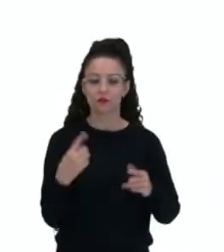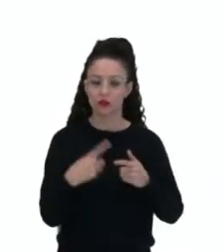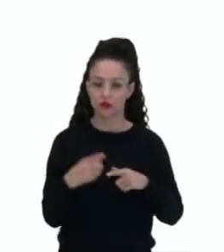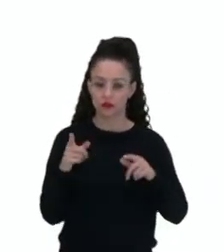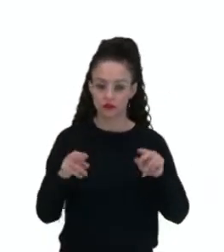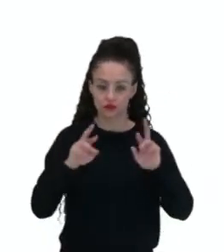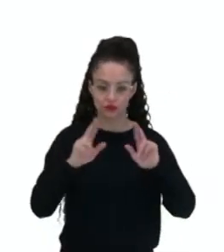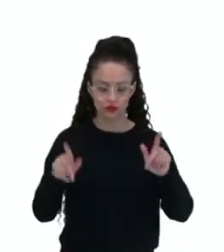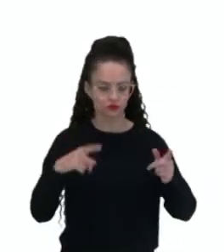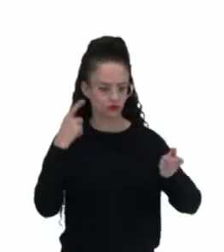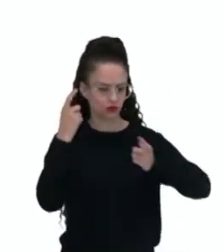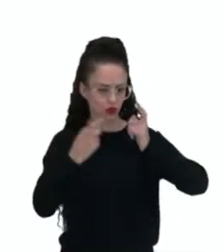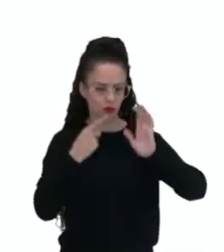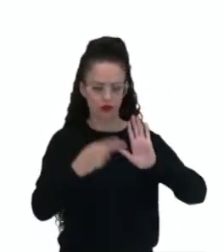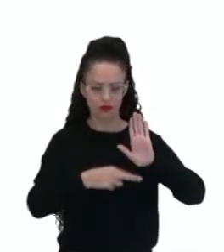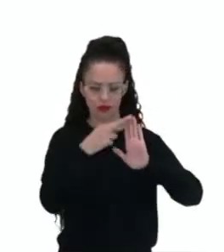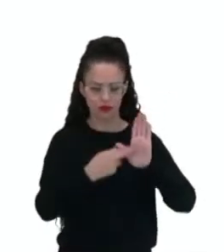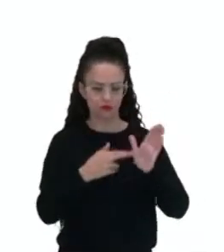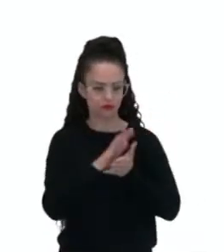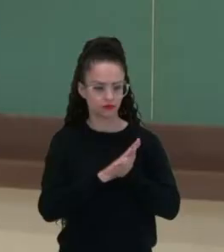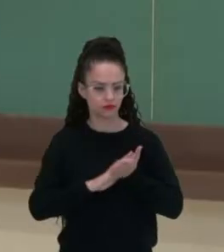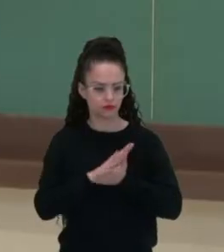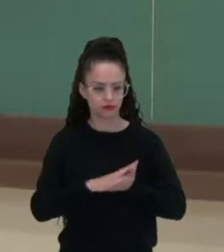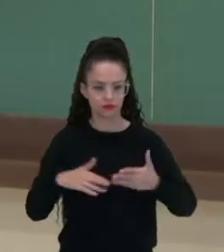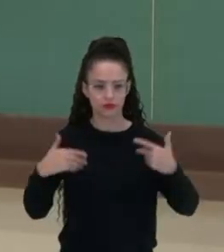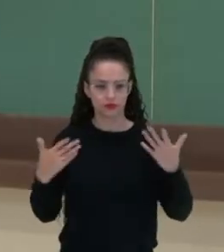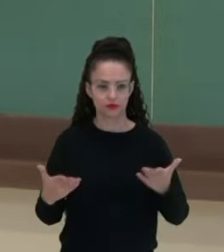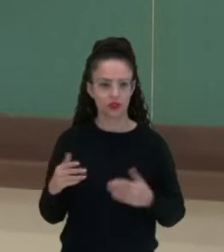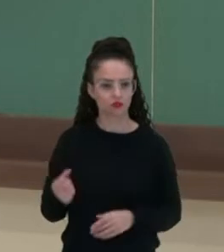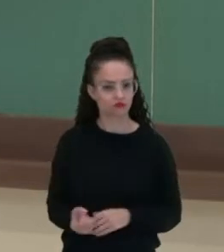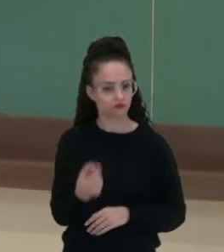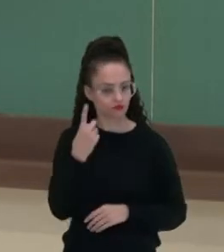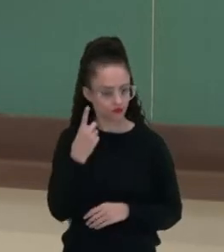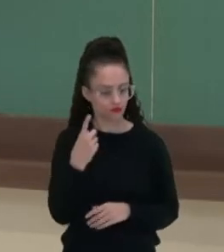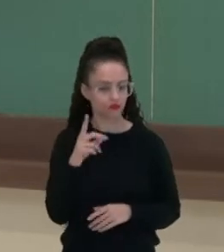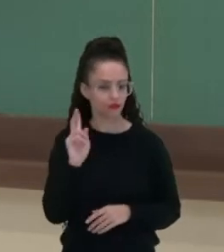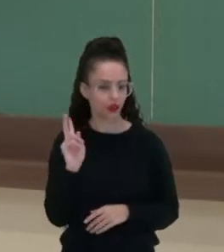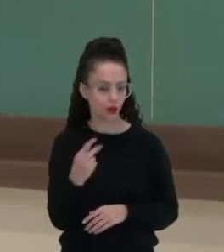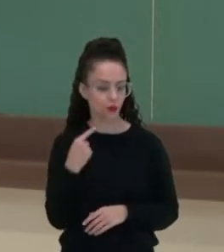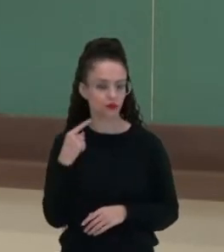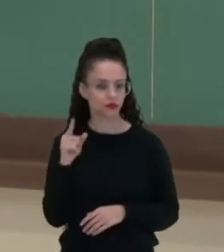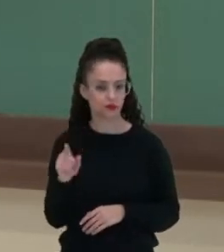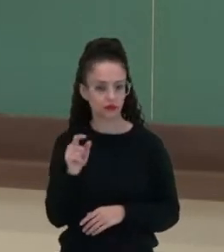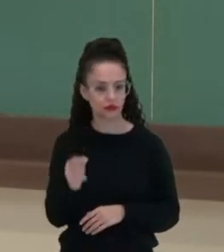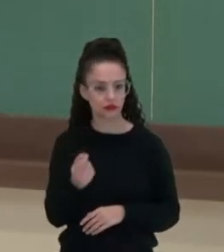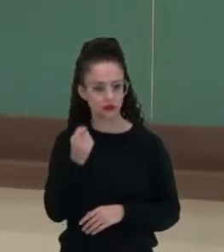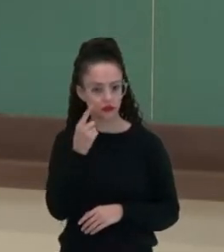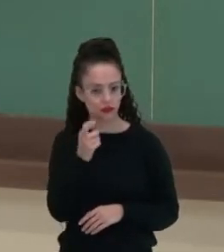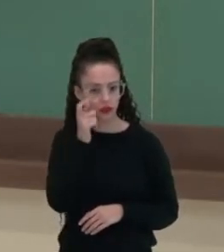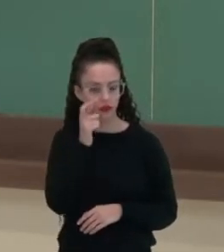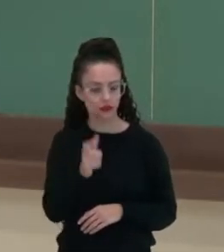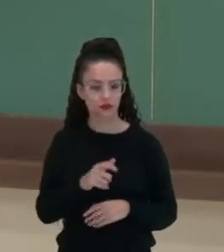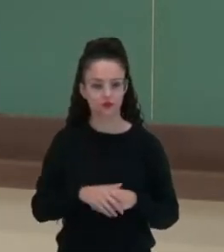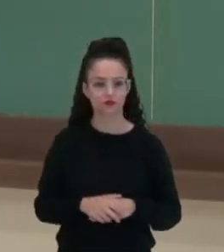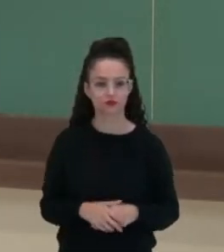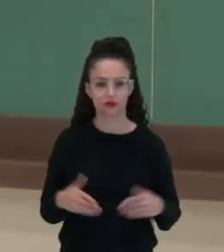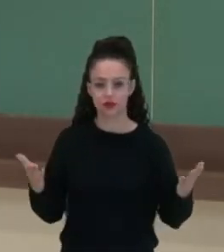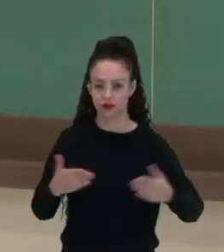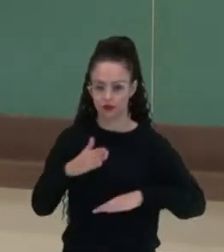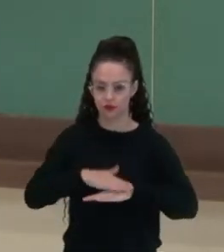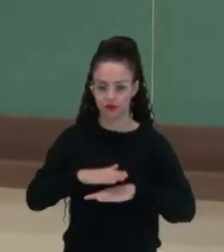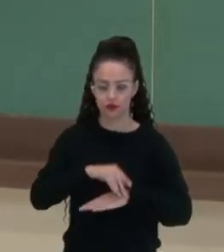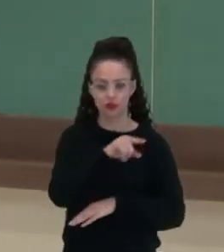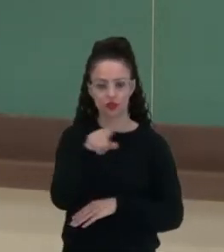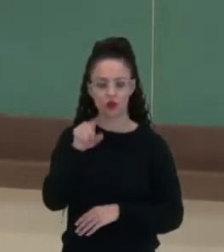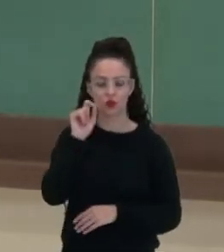diferencial, por não se preocupar com regras, então, né, chamou a atenção aí dos artistas. Agora é com vocês.